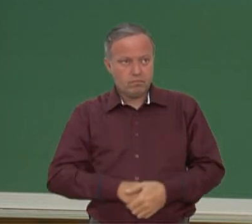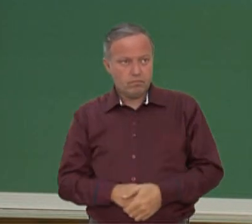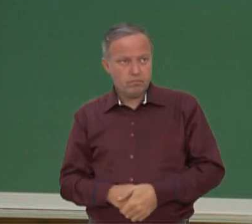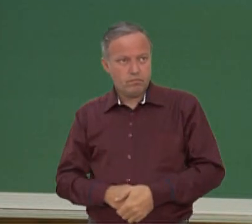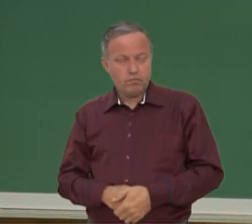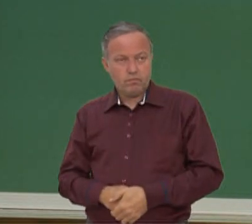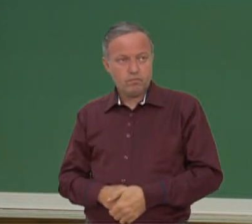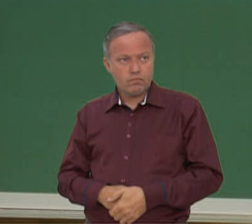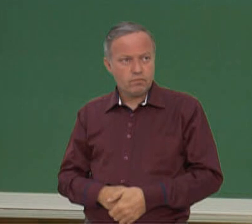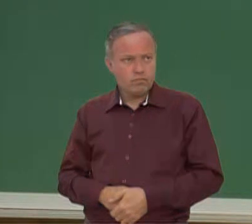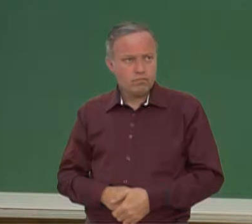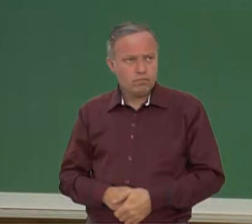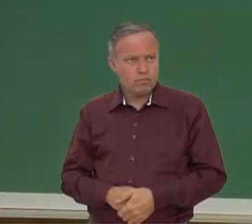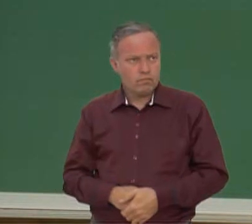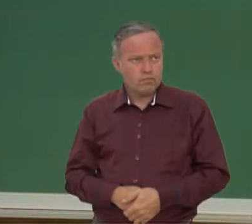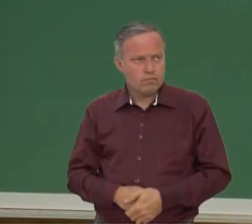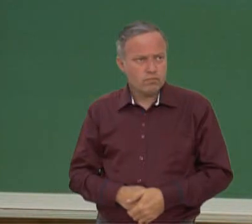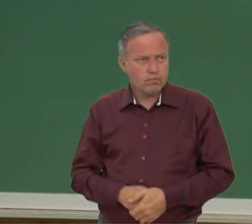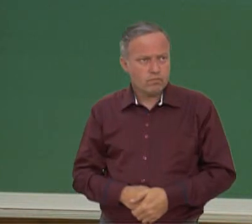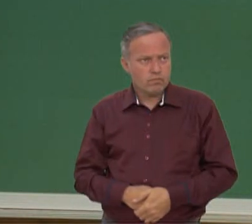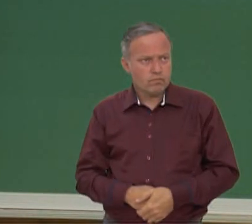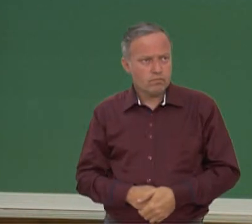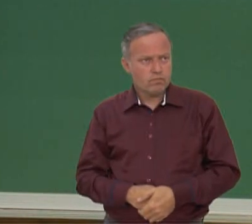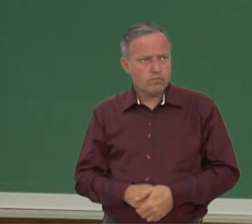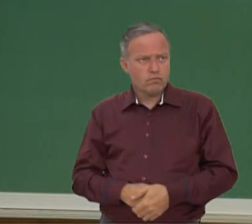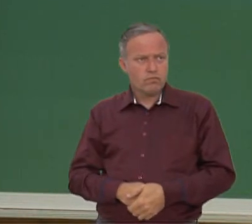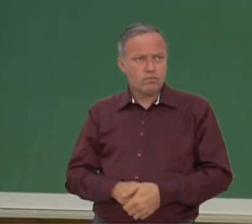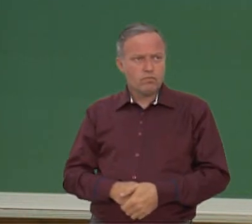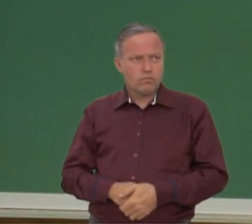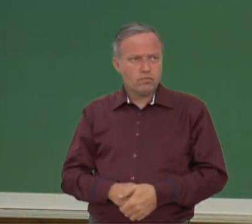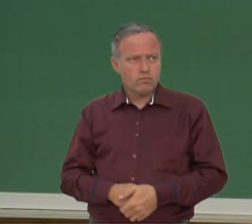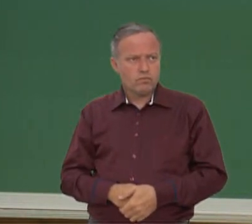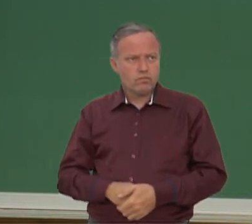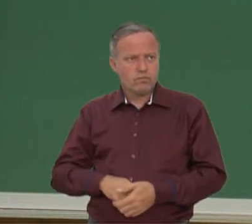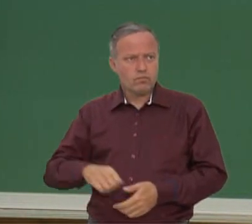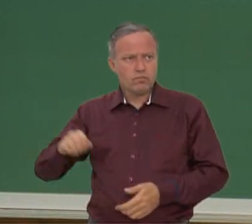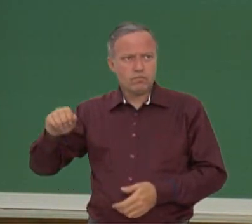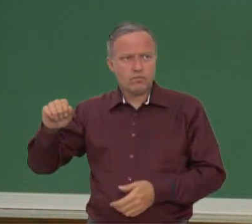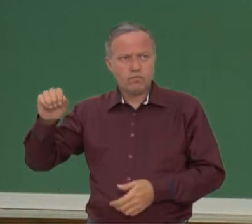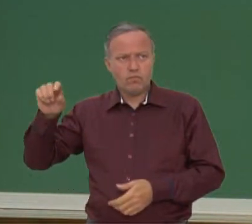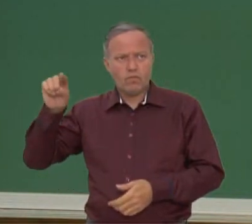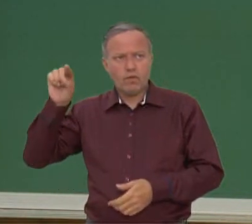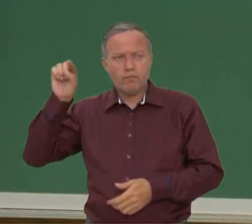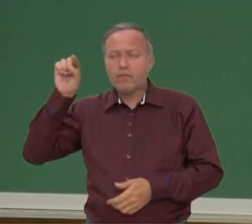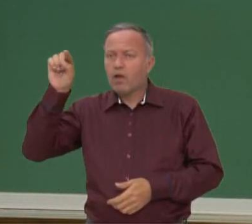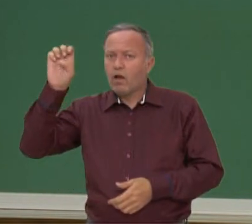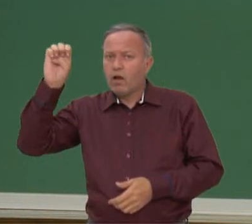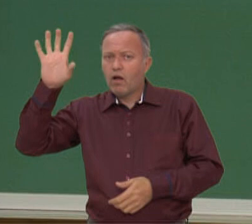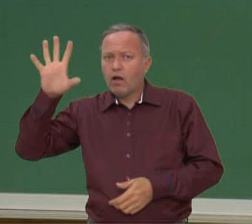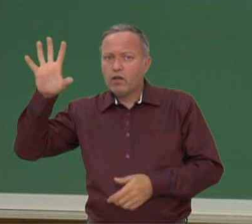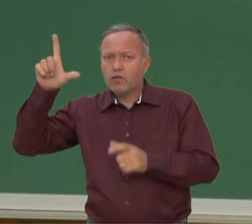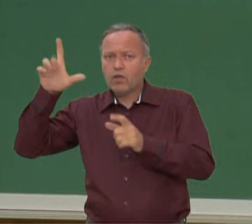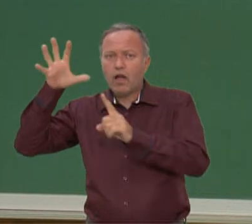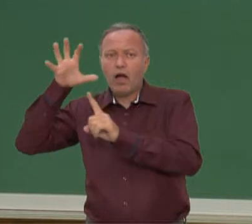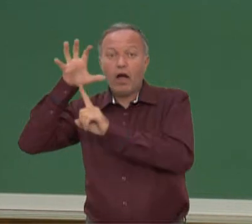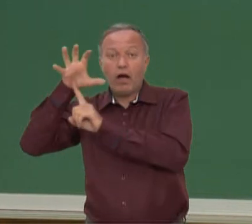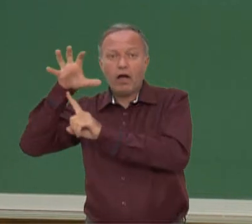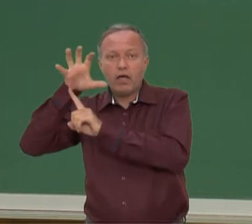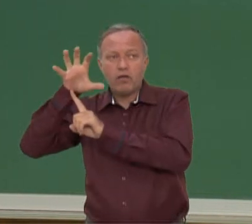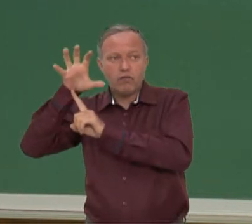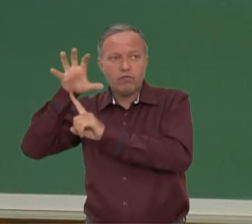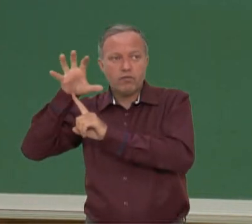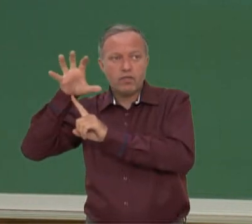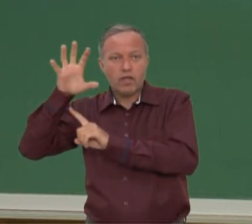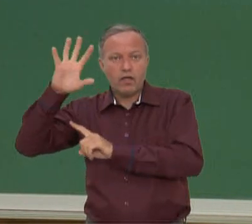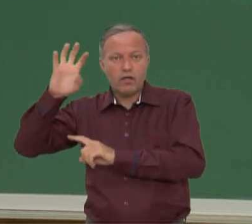essa área aqui, né, da África, da Europa Oriental, Europa Ocidental. E nós temos uma área de influência do